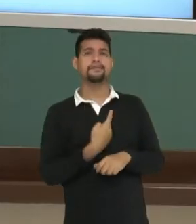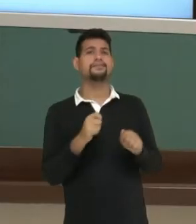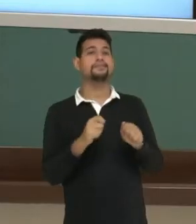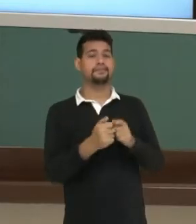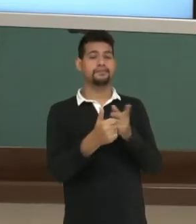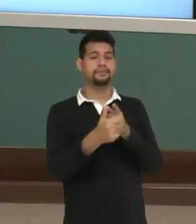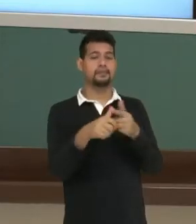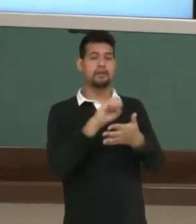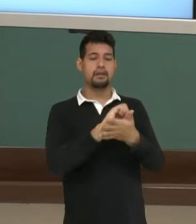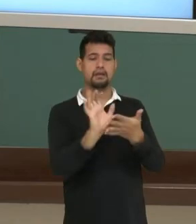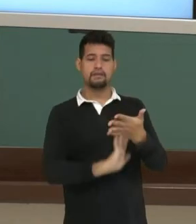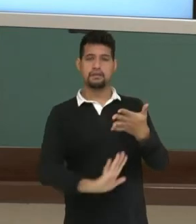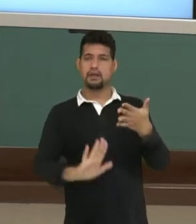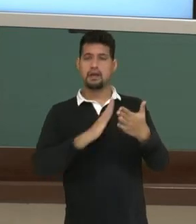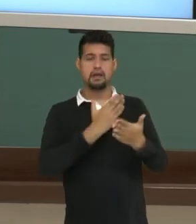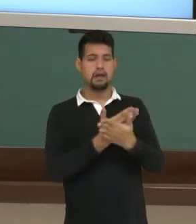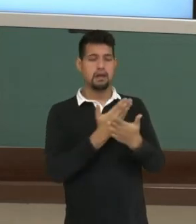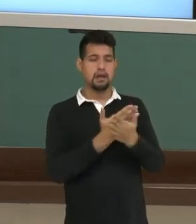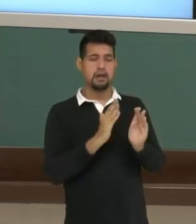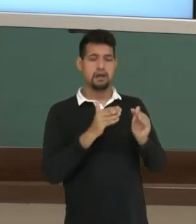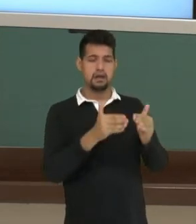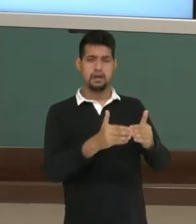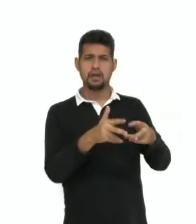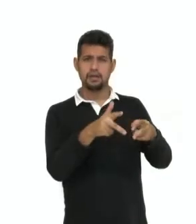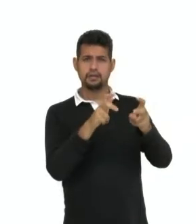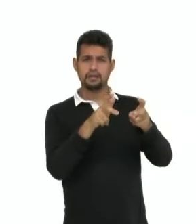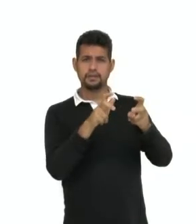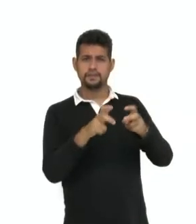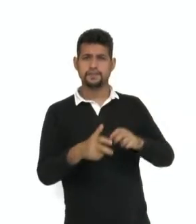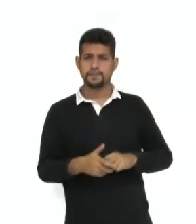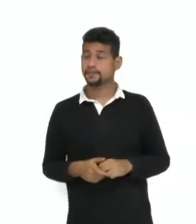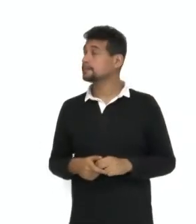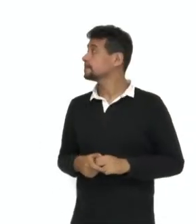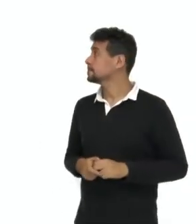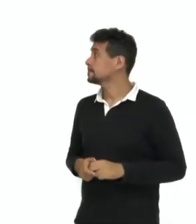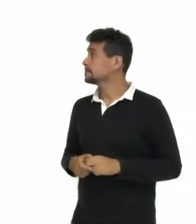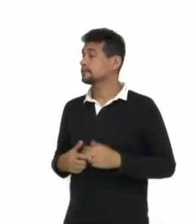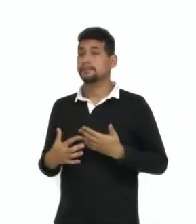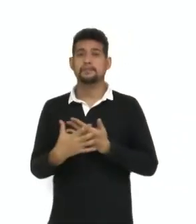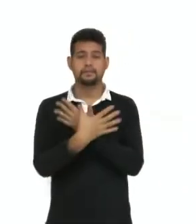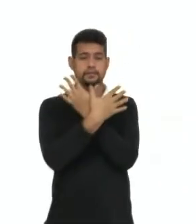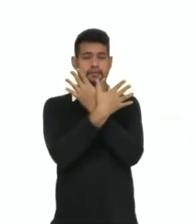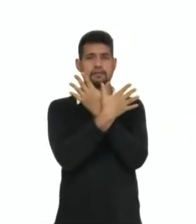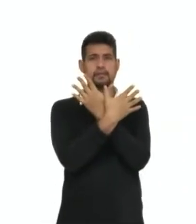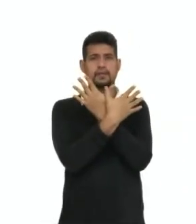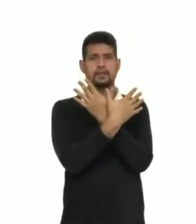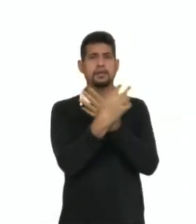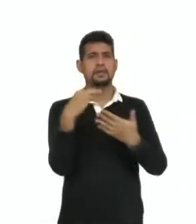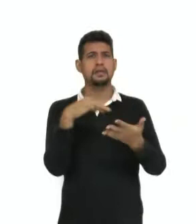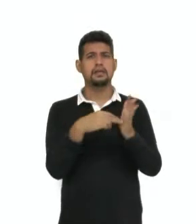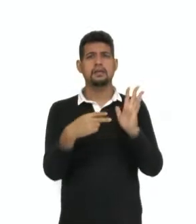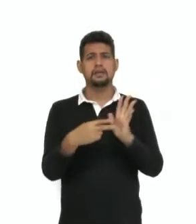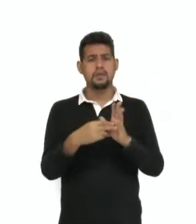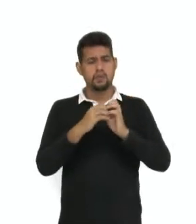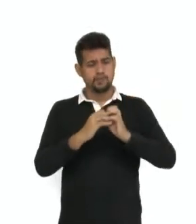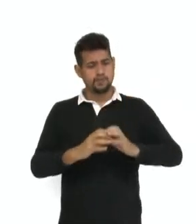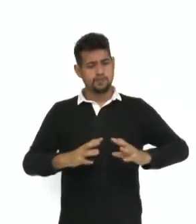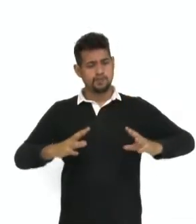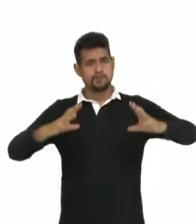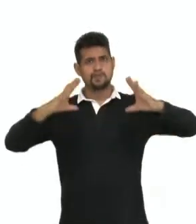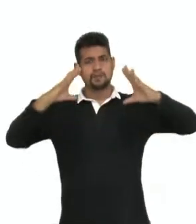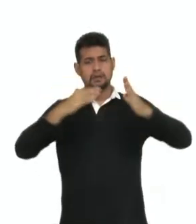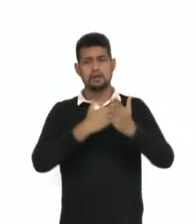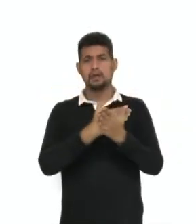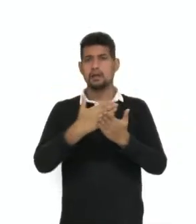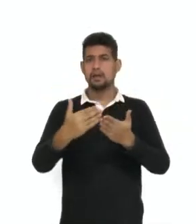primeira atividade dessa aula. Veja, o Império Inca foi um grande império que floresceu a partir